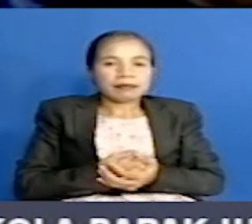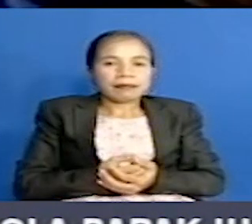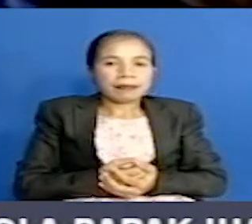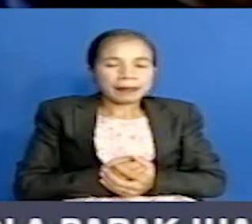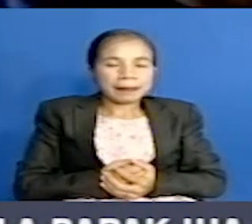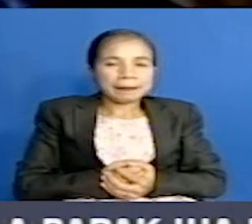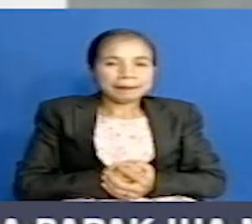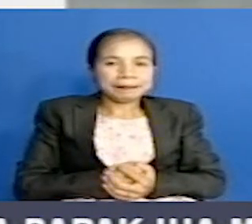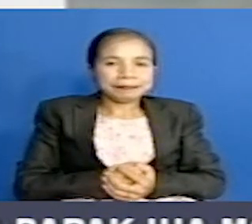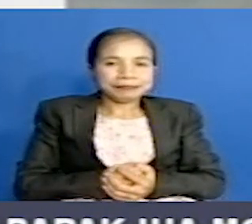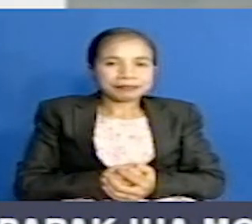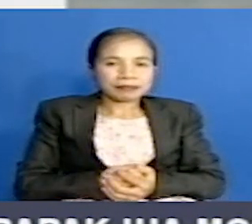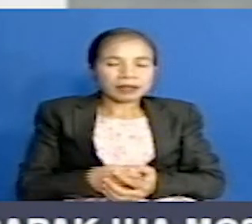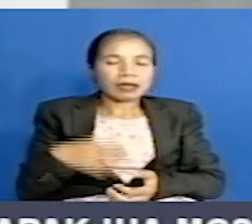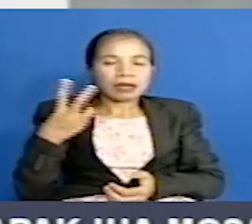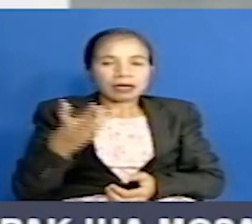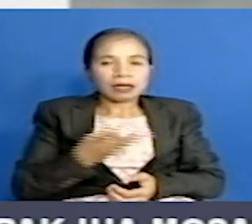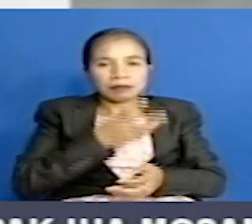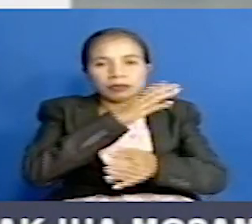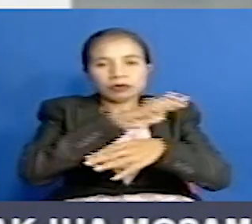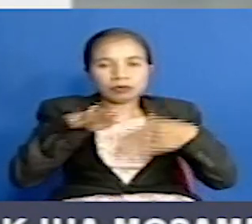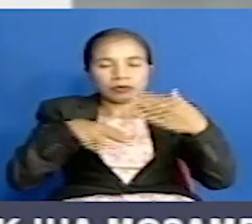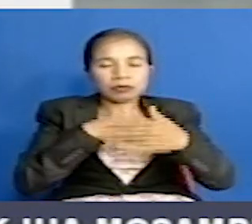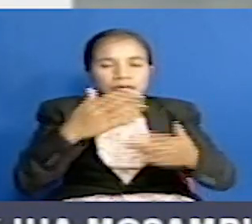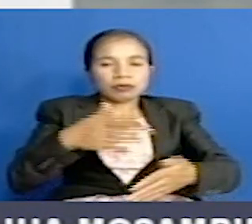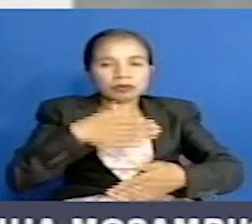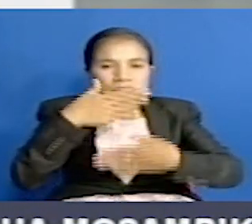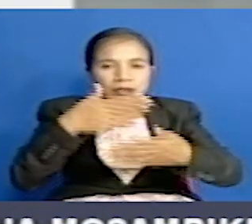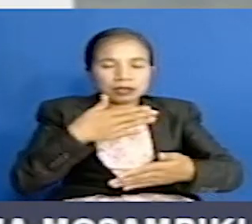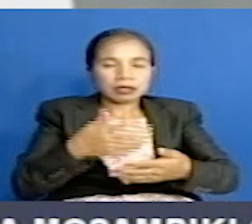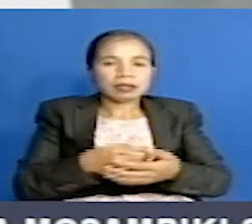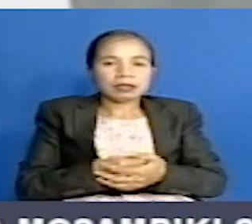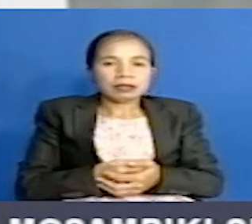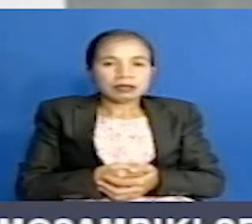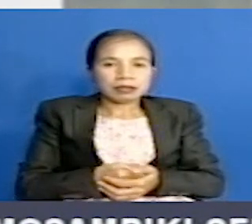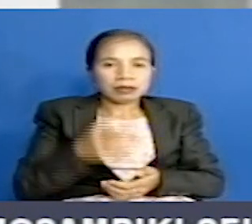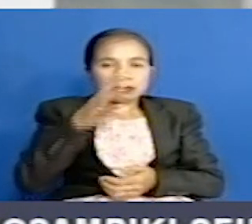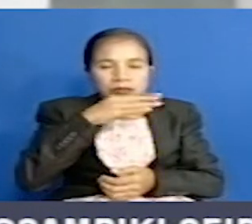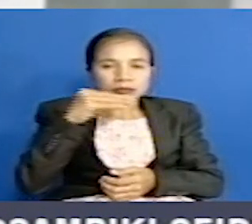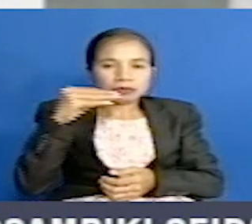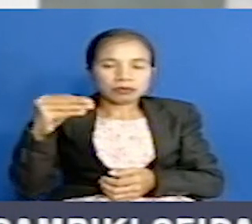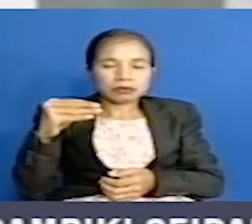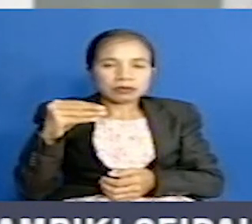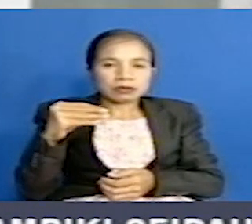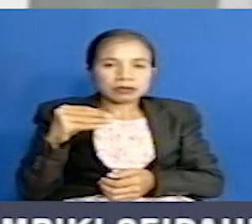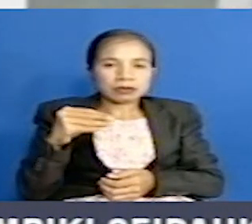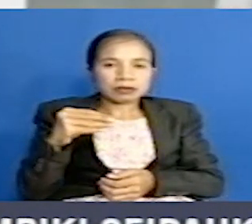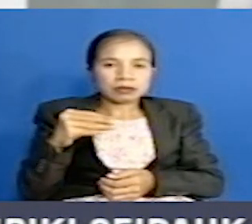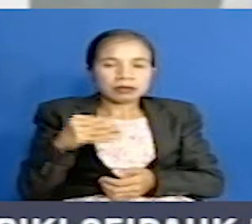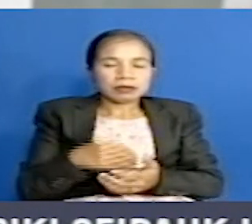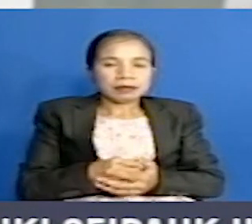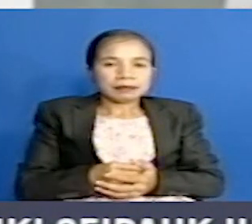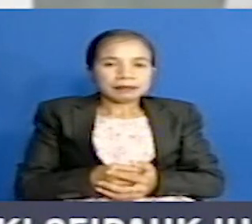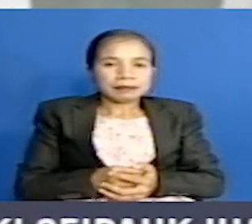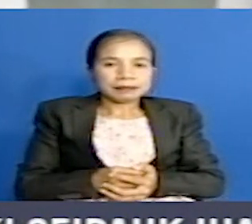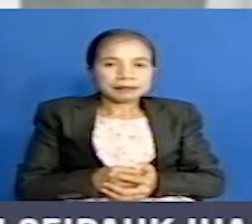Né? Amo tutu aprecia para tu saida tu rona nomos rona